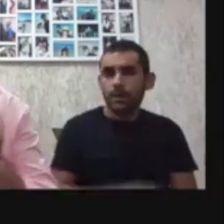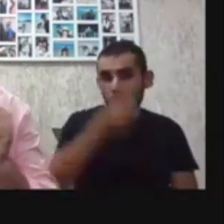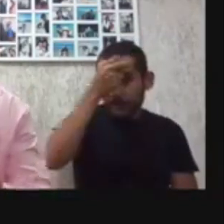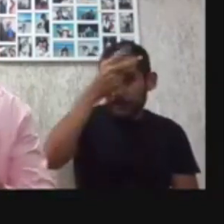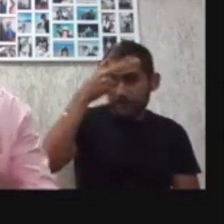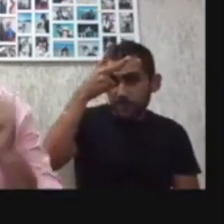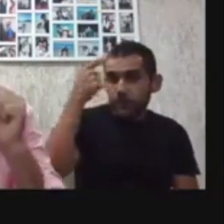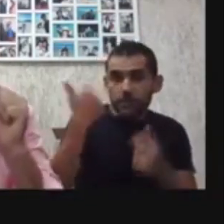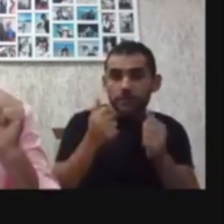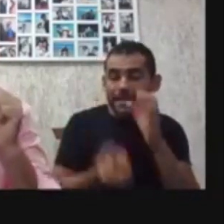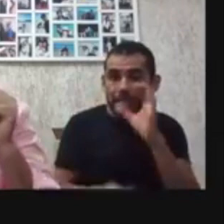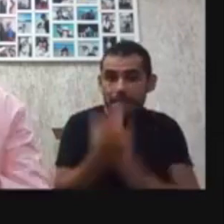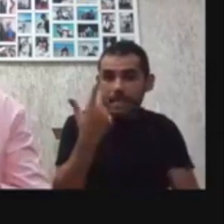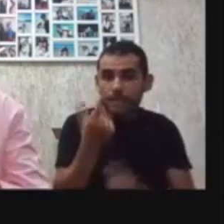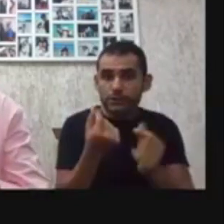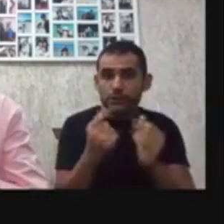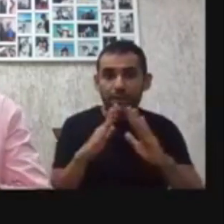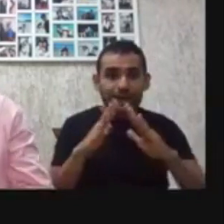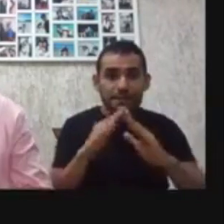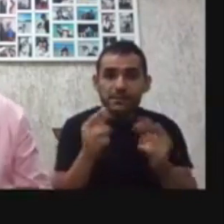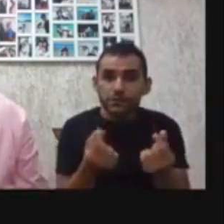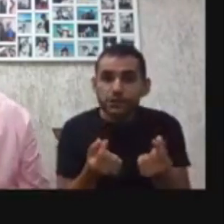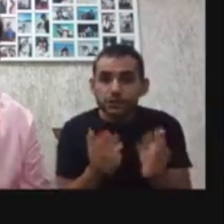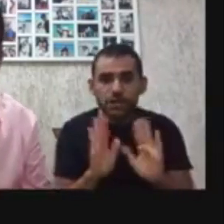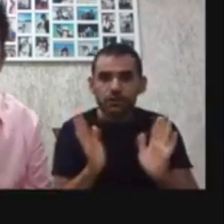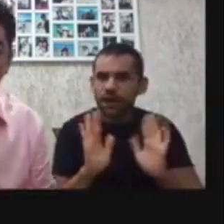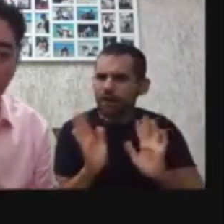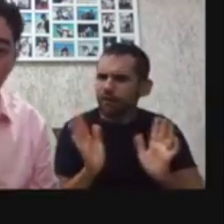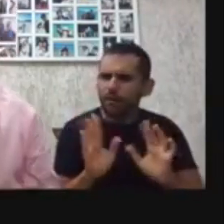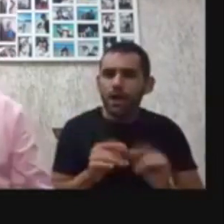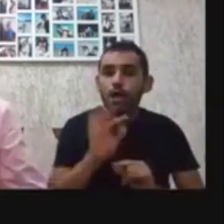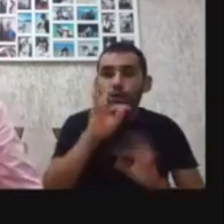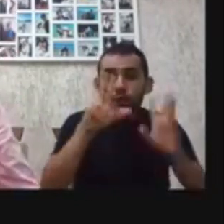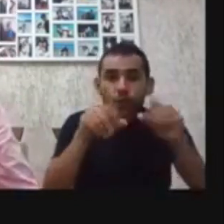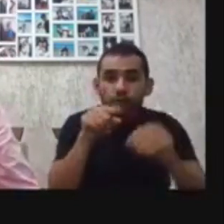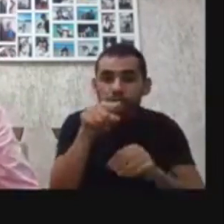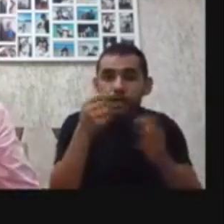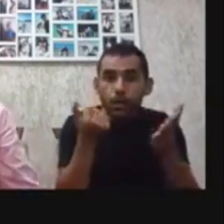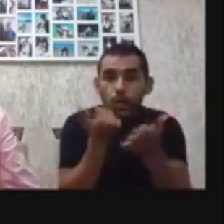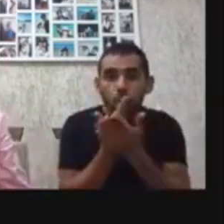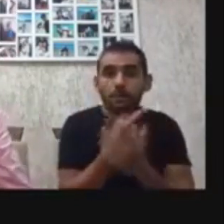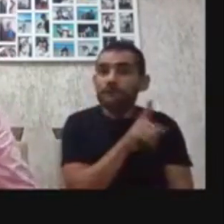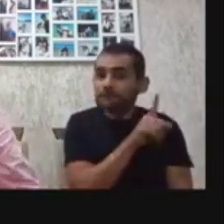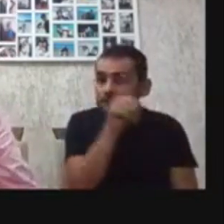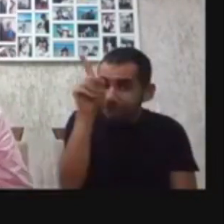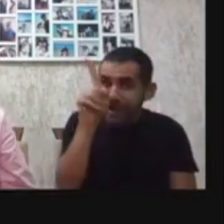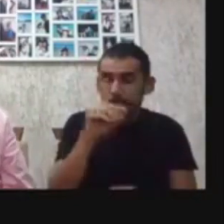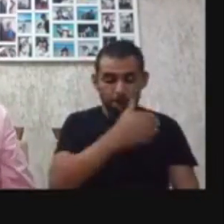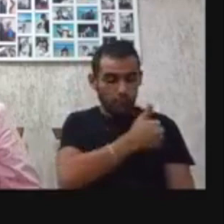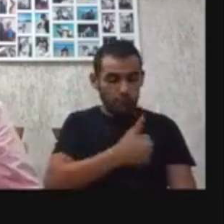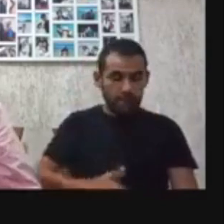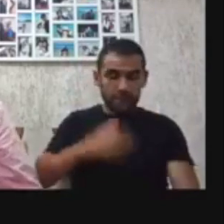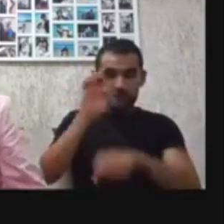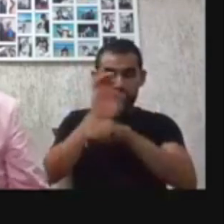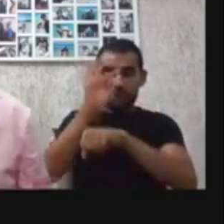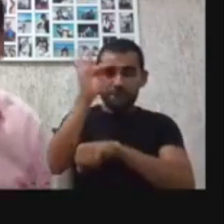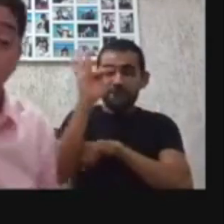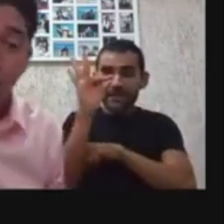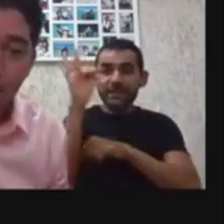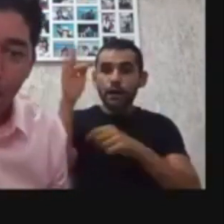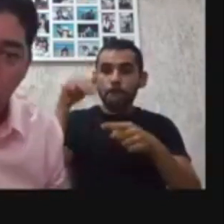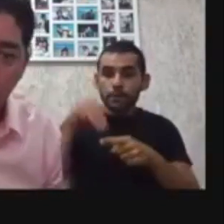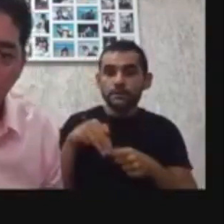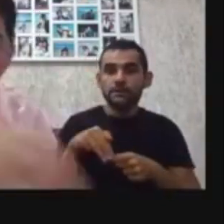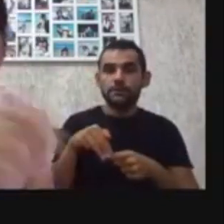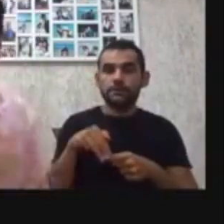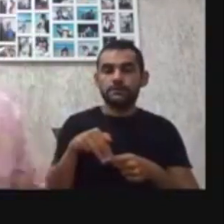tem máquina de fazer dinheiro. Não é casa de moeda. É tudo que você compra que vai para o erário, que vai para o governo estadual, para o federal, e